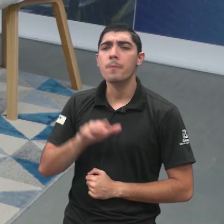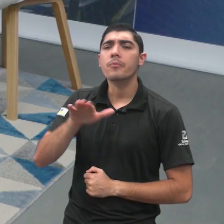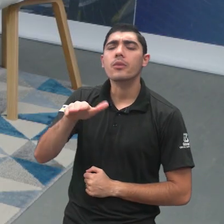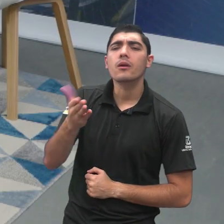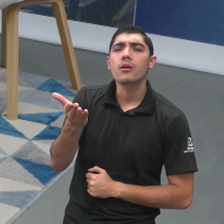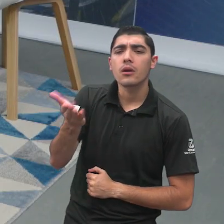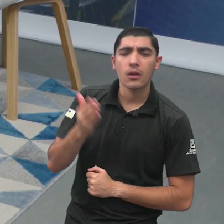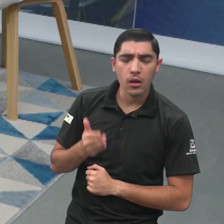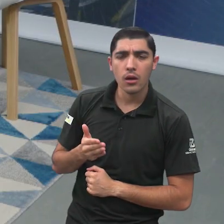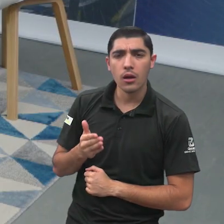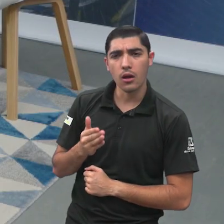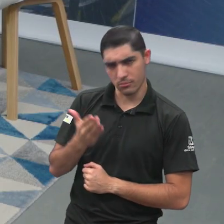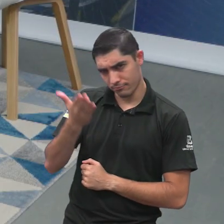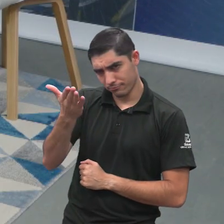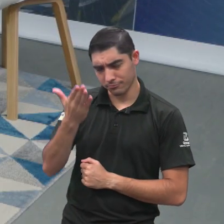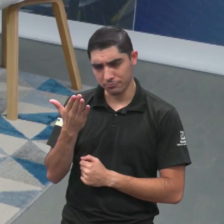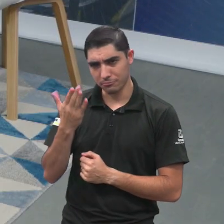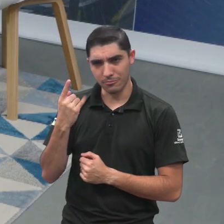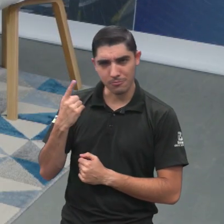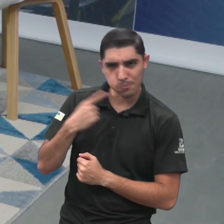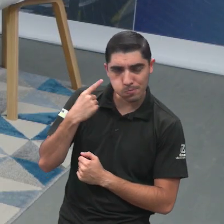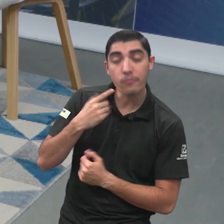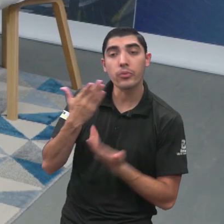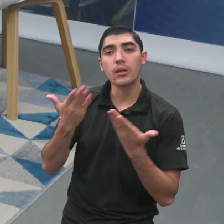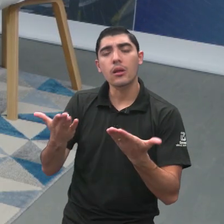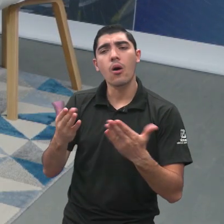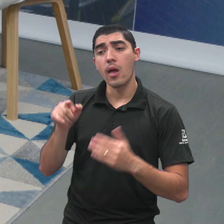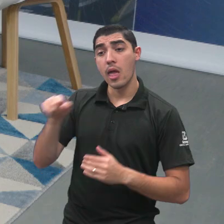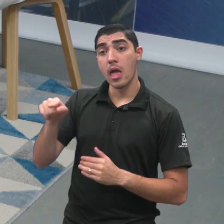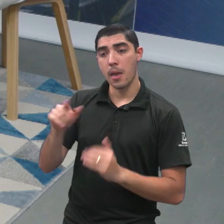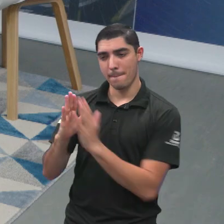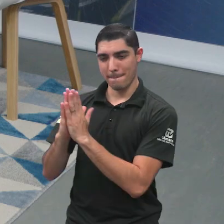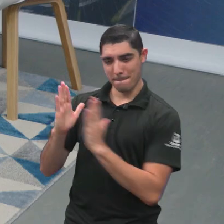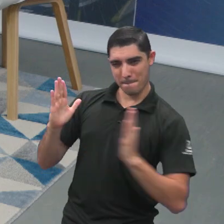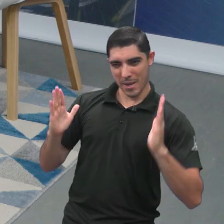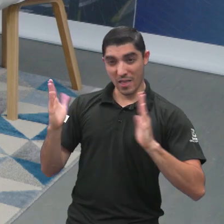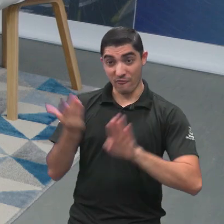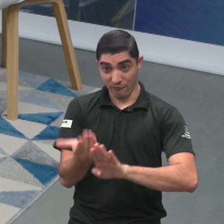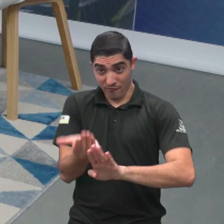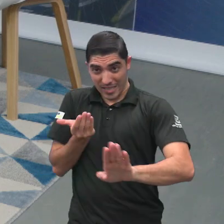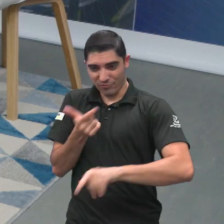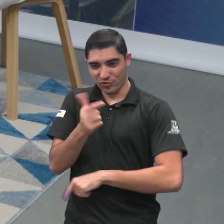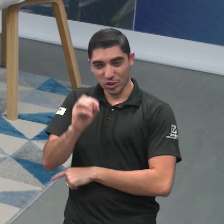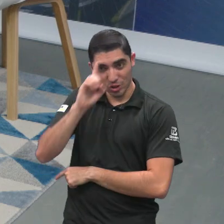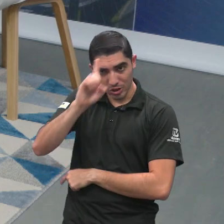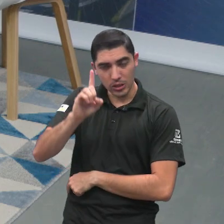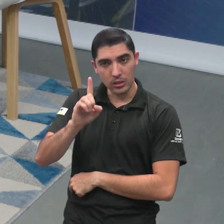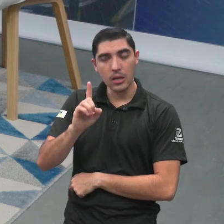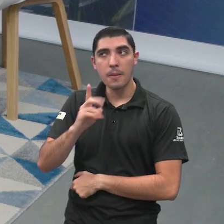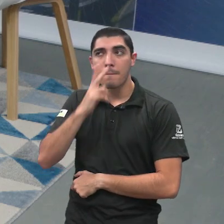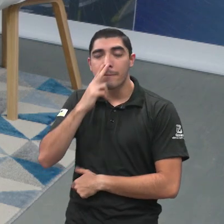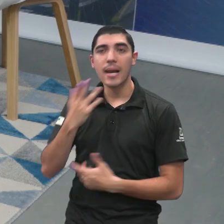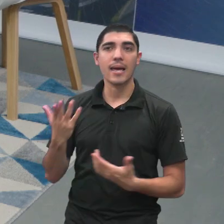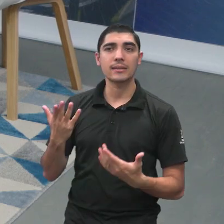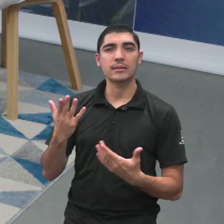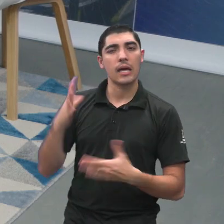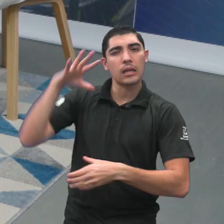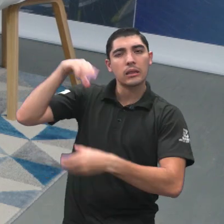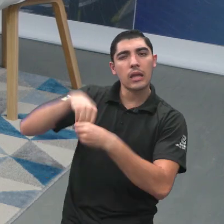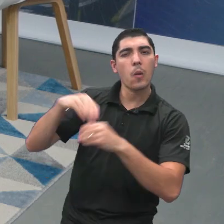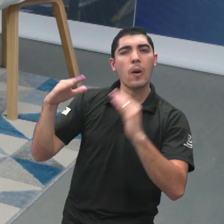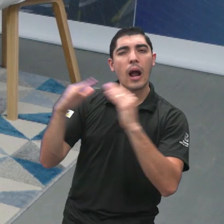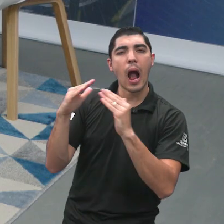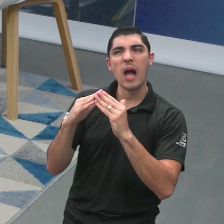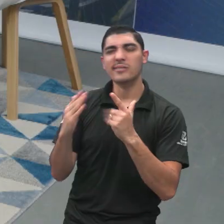uma licença maior, né, também ajuda a reduzir as desigualdades dentro de casa, né?